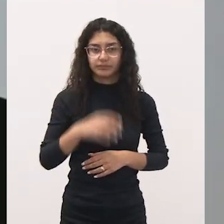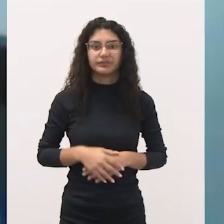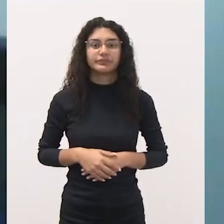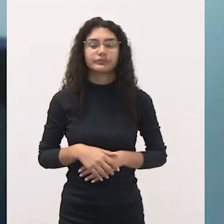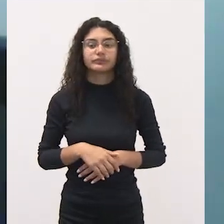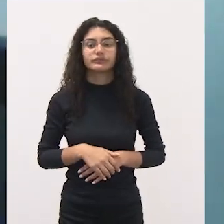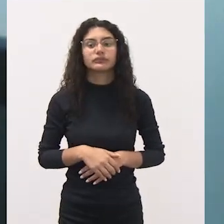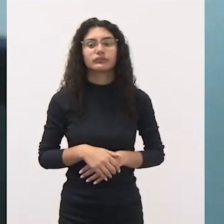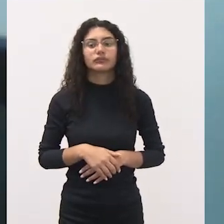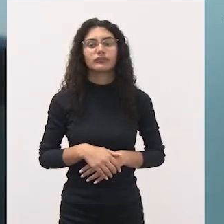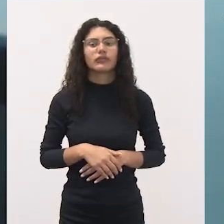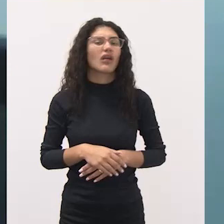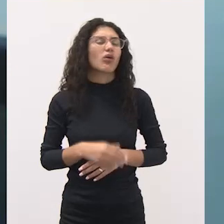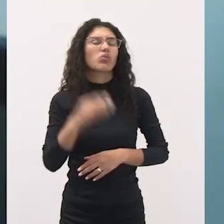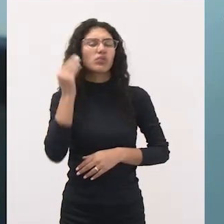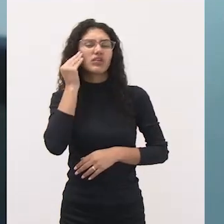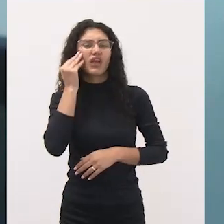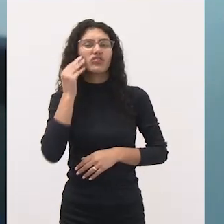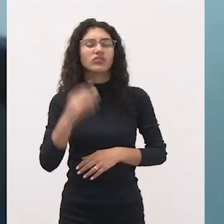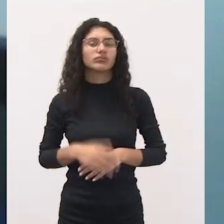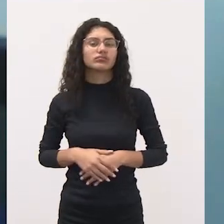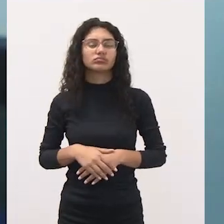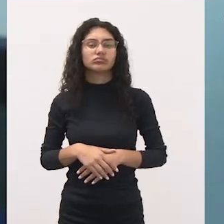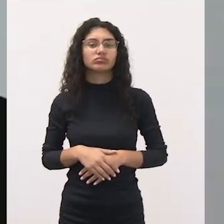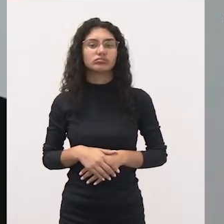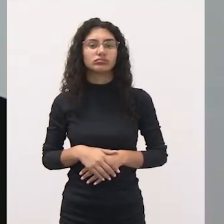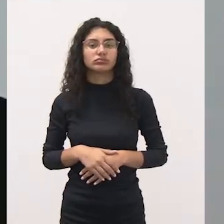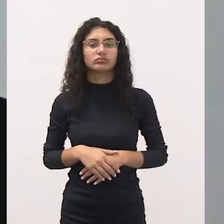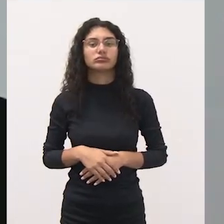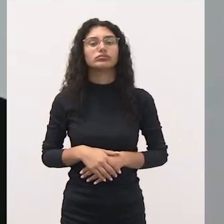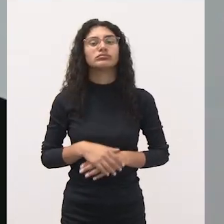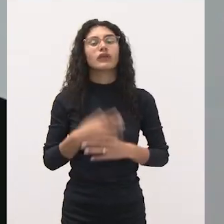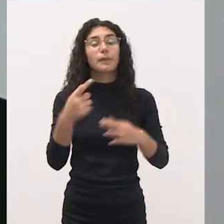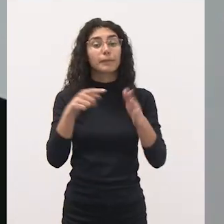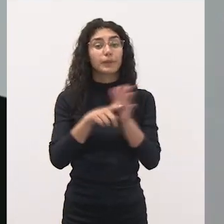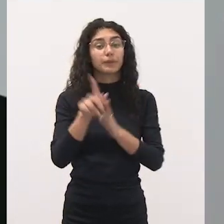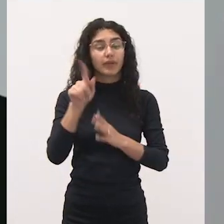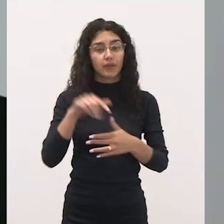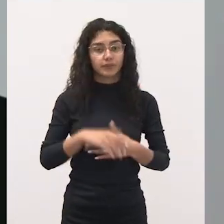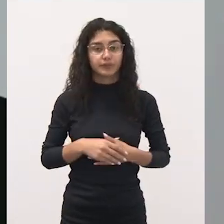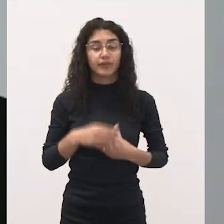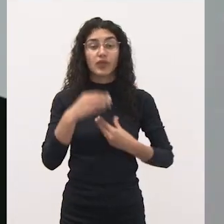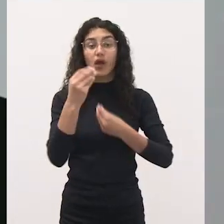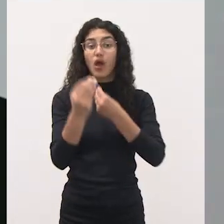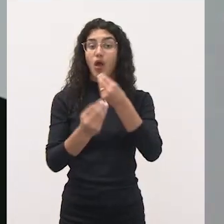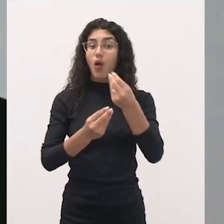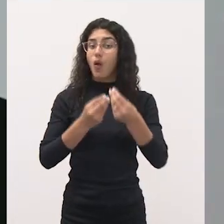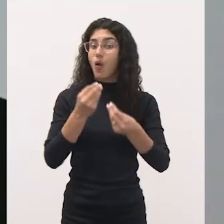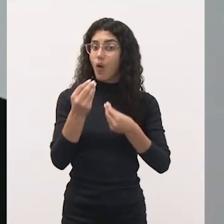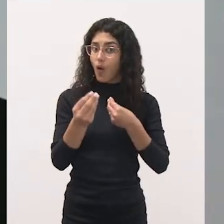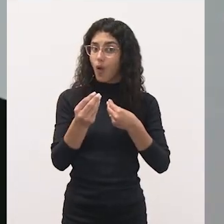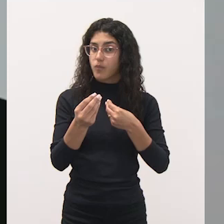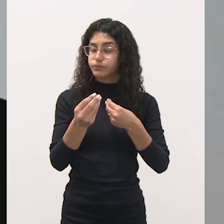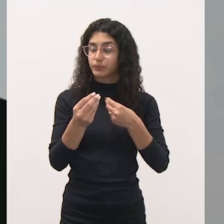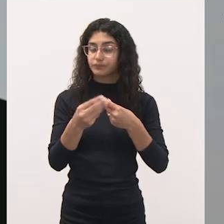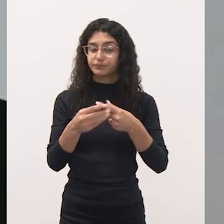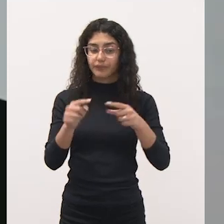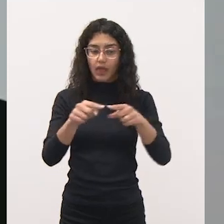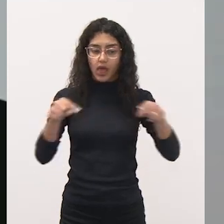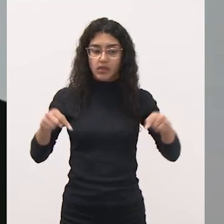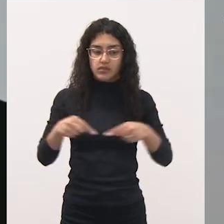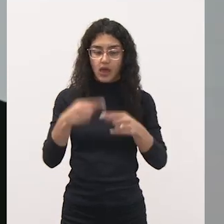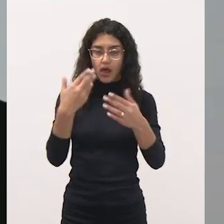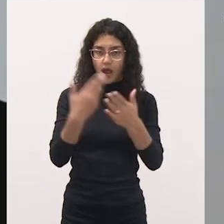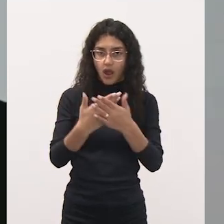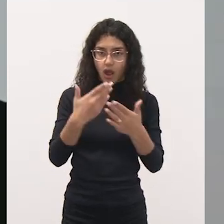Eu não entendi. Você podia repetir para mim? A pergunta é assim, doutora: Como abordar essa temática dos